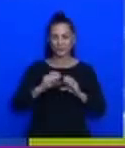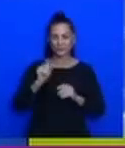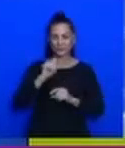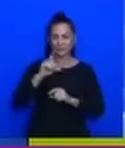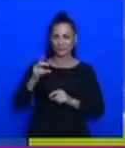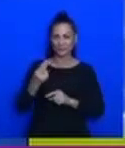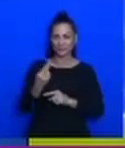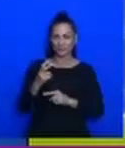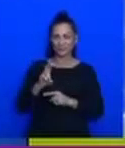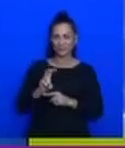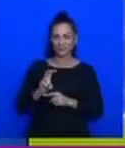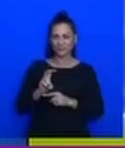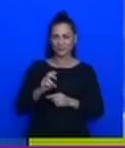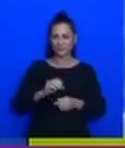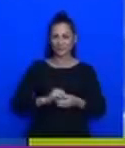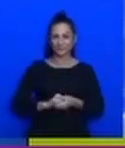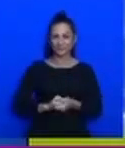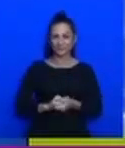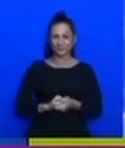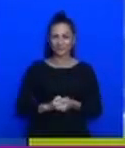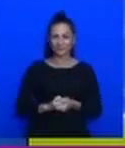Azul número 25.